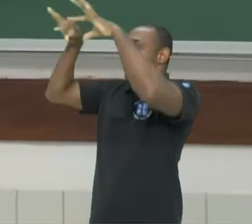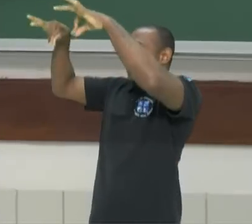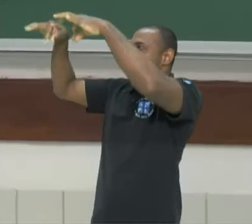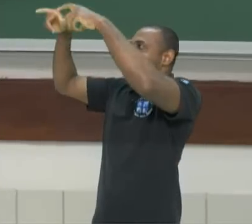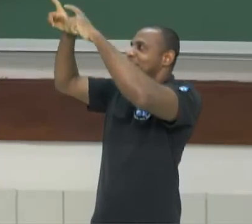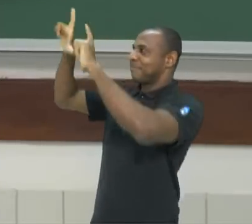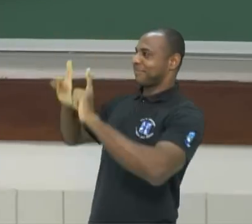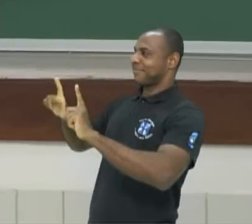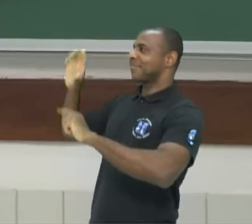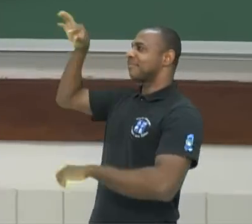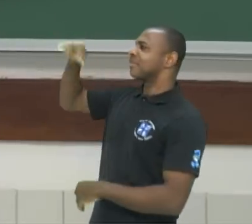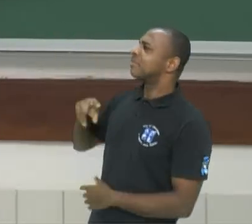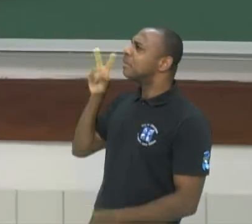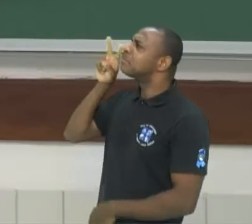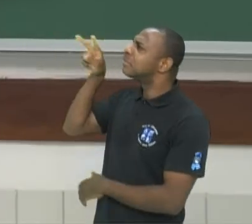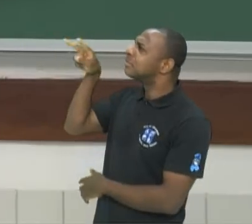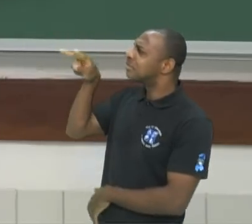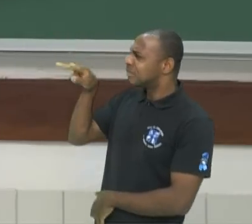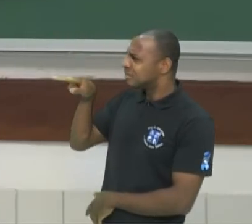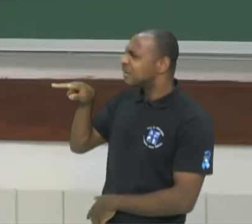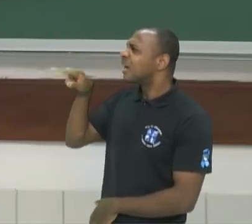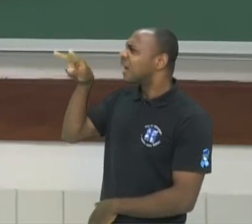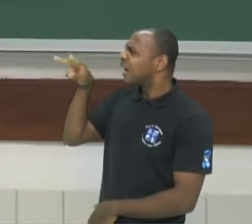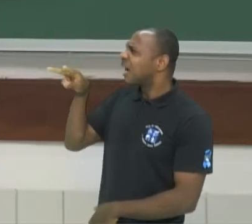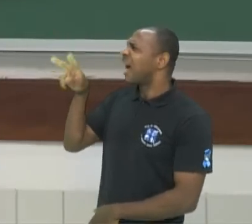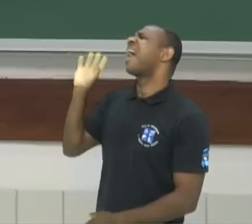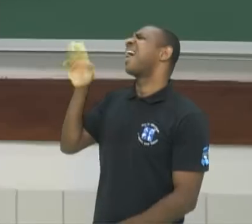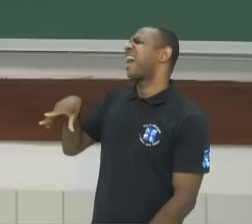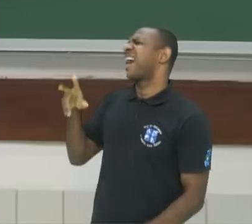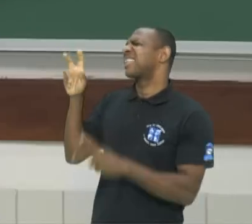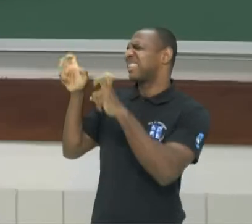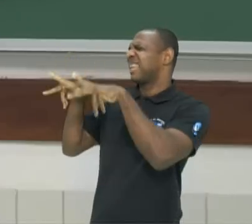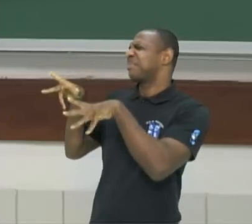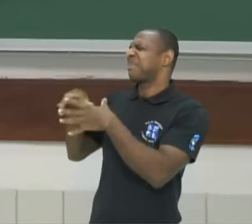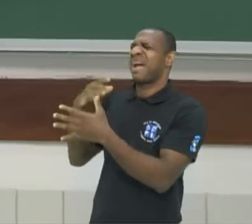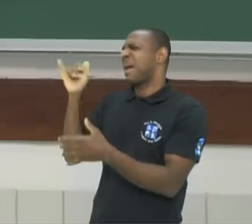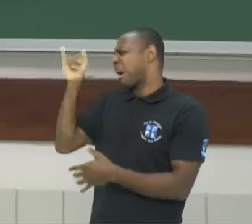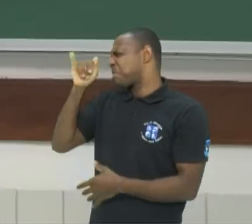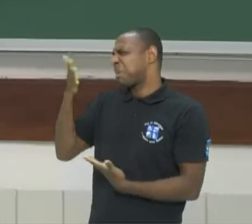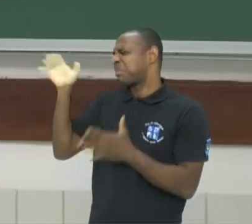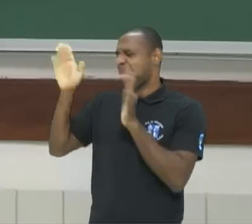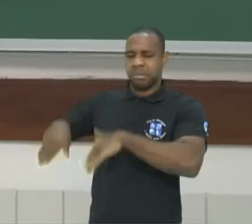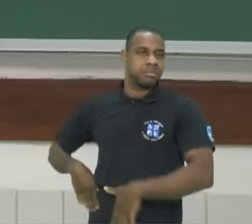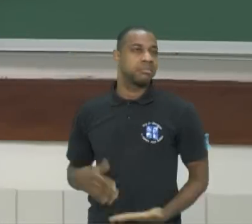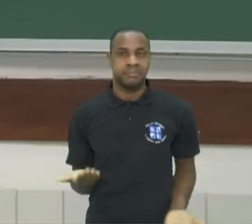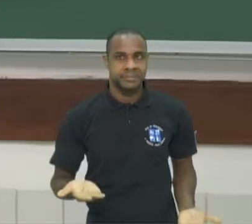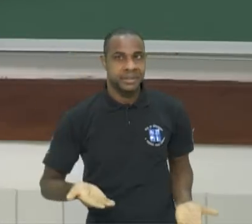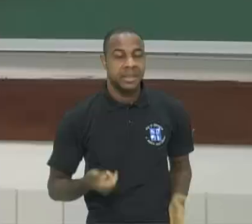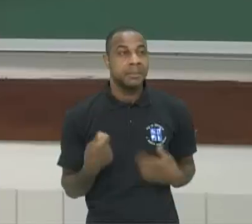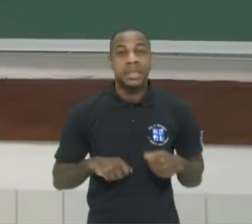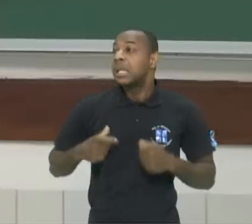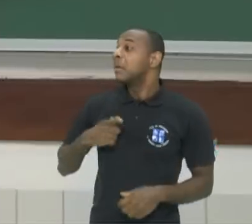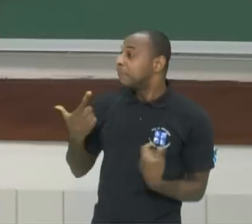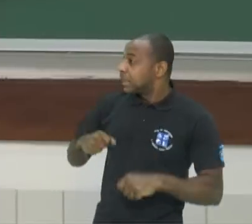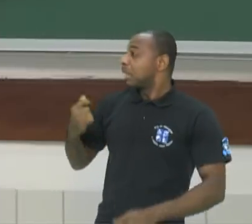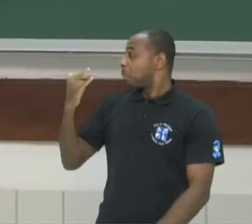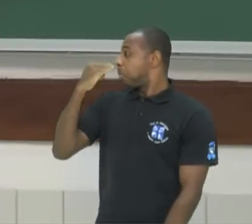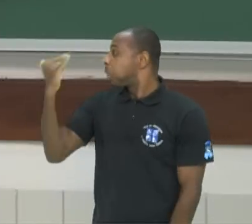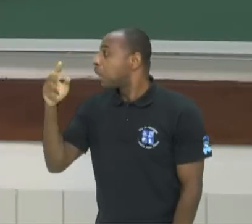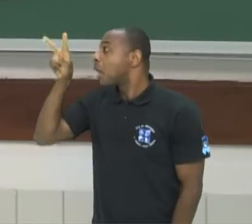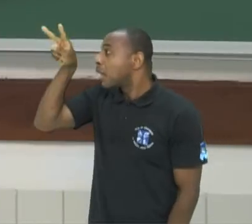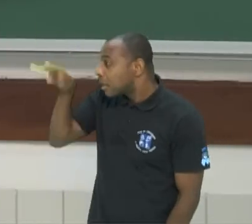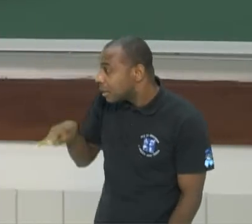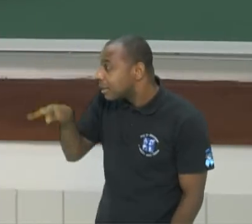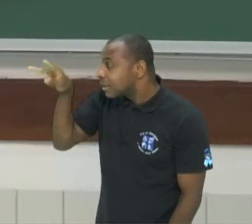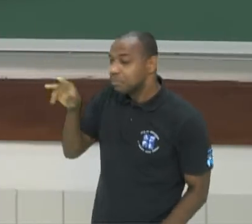né? Aí fala, o assunto, tá, a novela, umas coisinhas ali, né? E acaba, então, atraindo o leitor